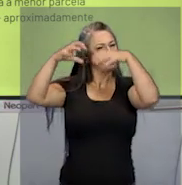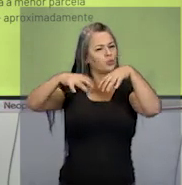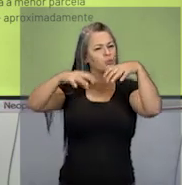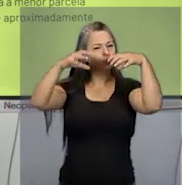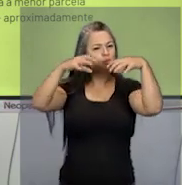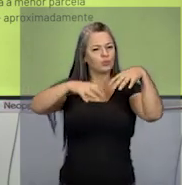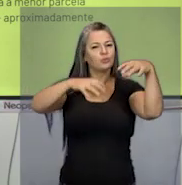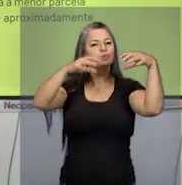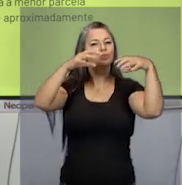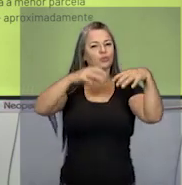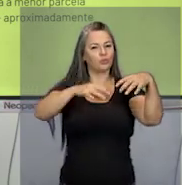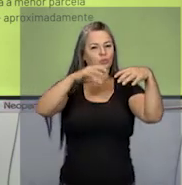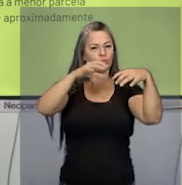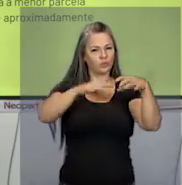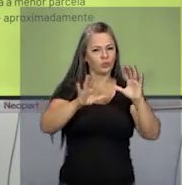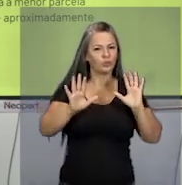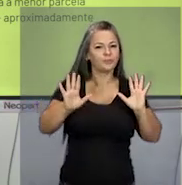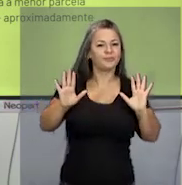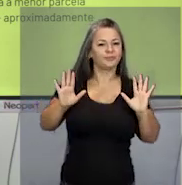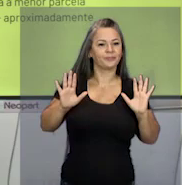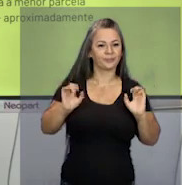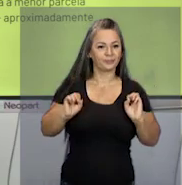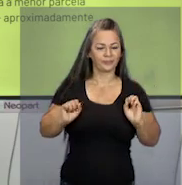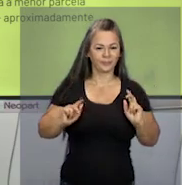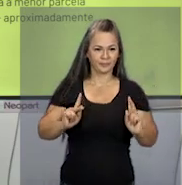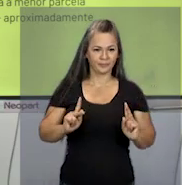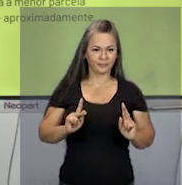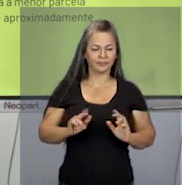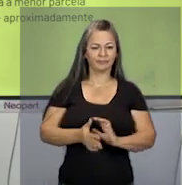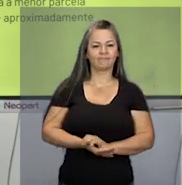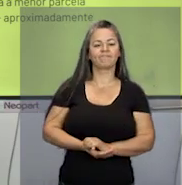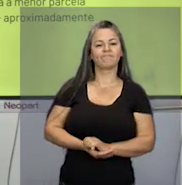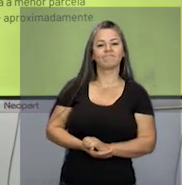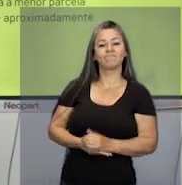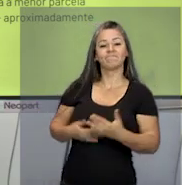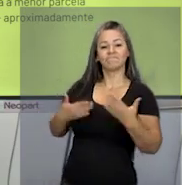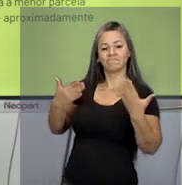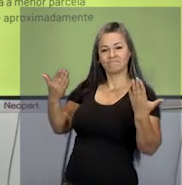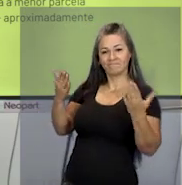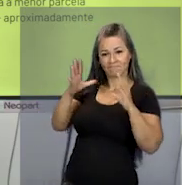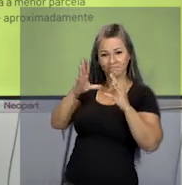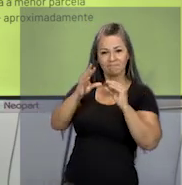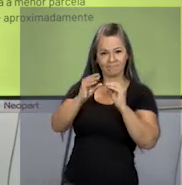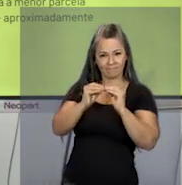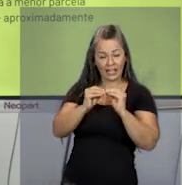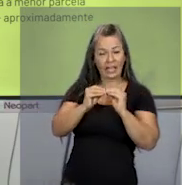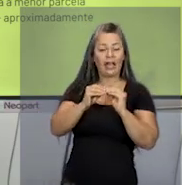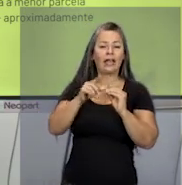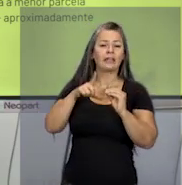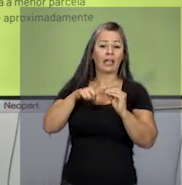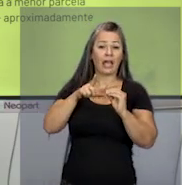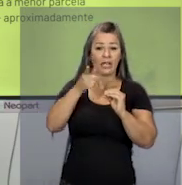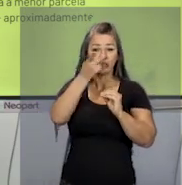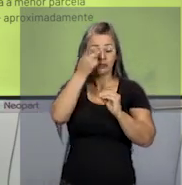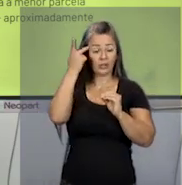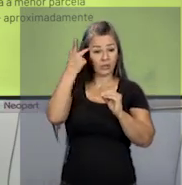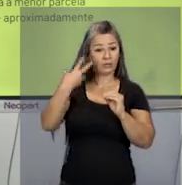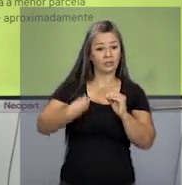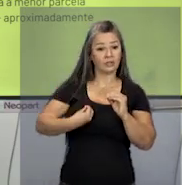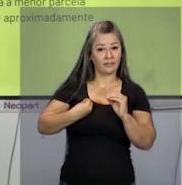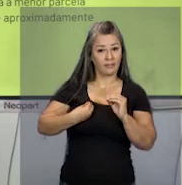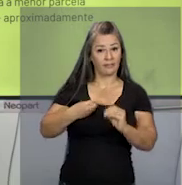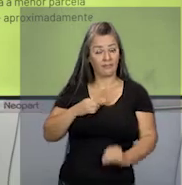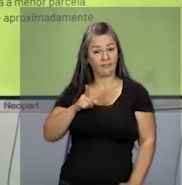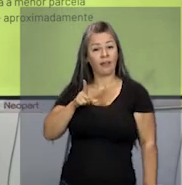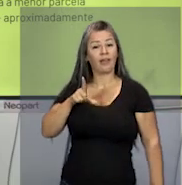ali as estações do ano com grande facilidade, né? Ou seja, eles vão saber que houve mudanças, as pessoas que moram na região, elas vão saber